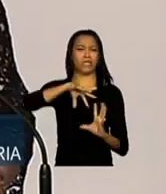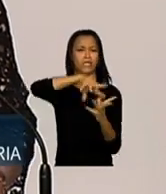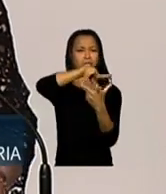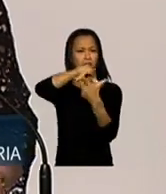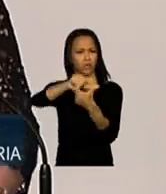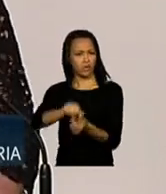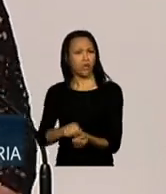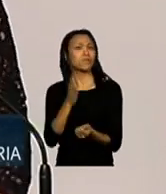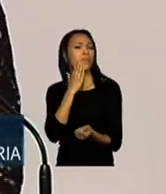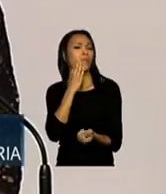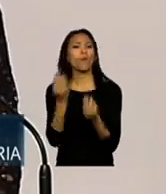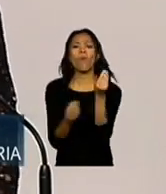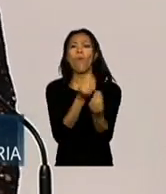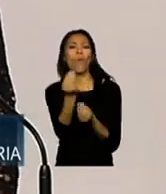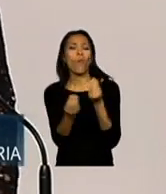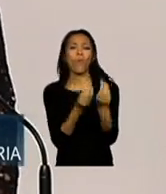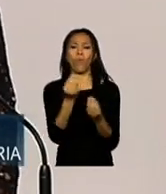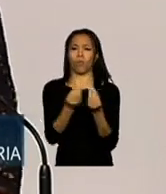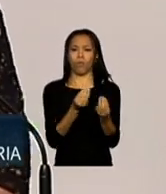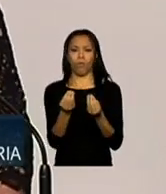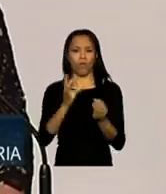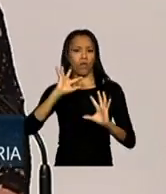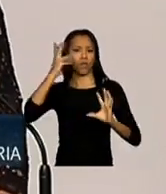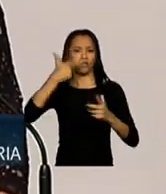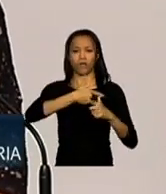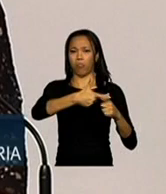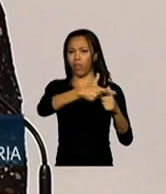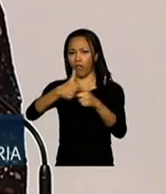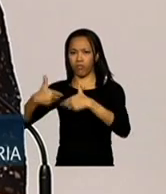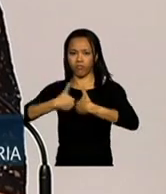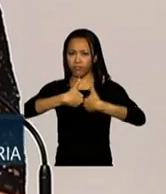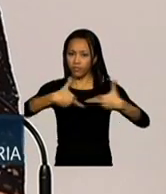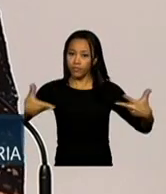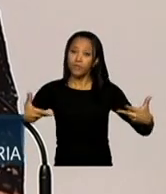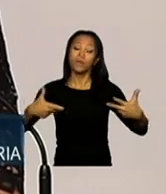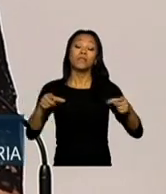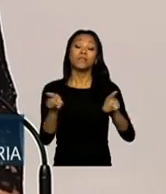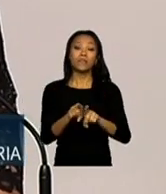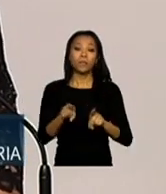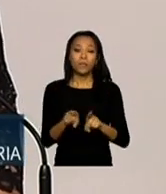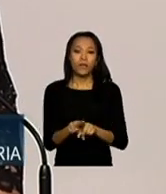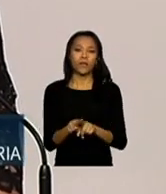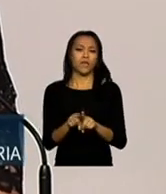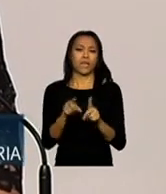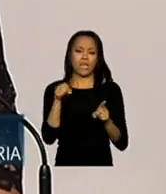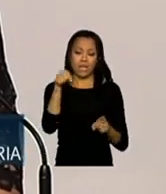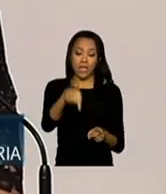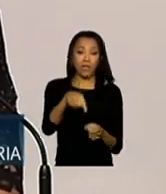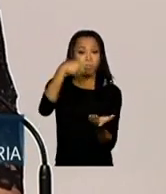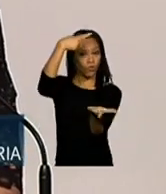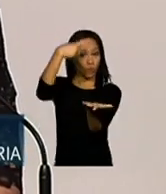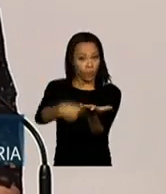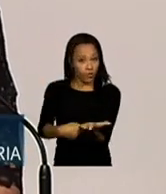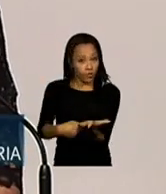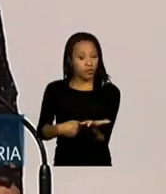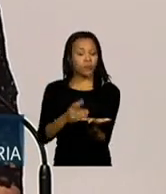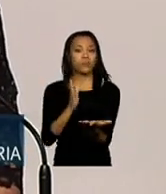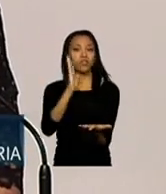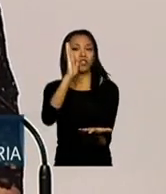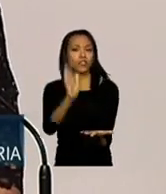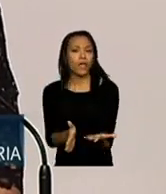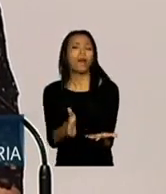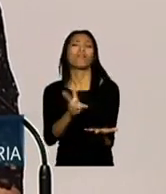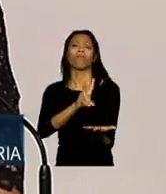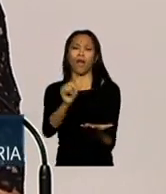melhores condições possíveis. Assim, o cenário que se descortina a partir desse acordo beneficiará